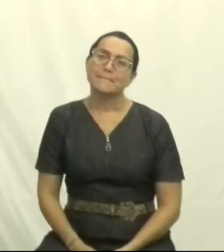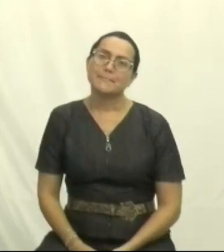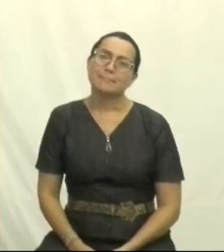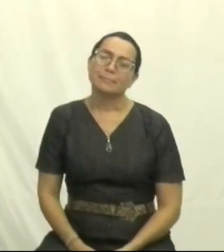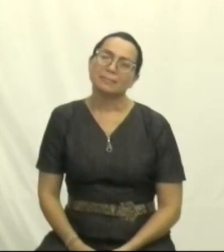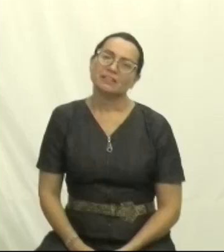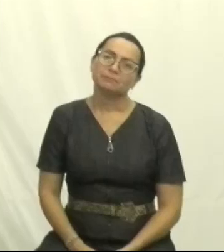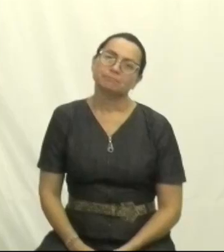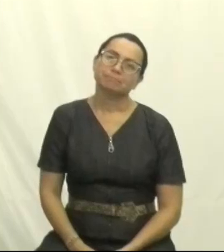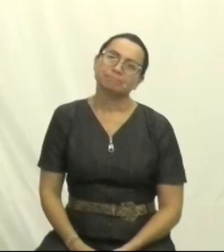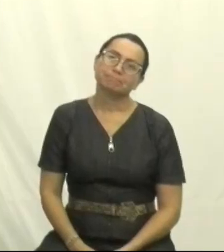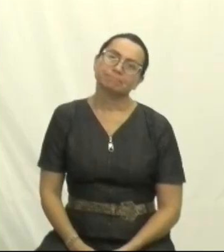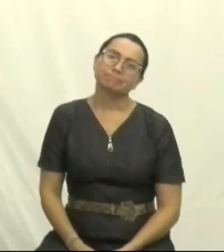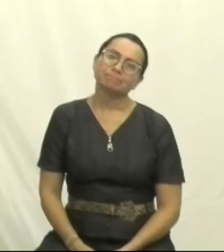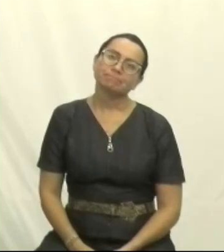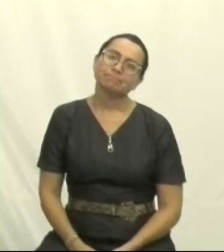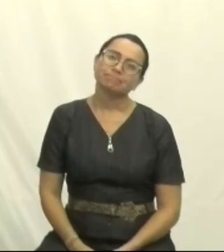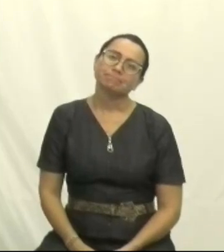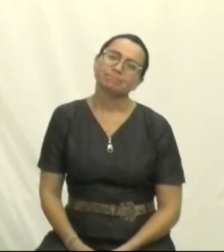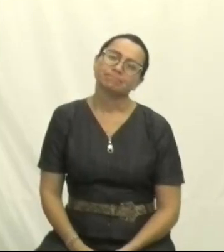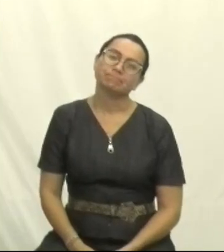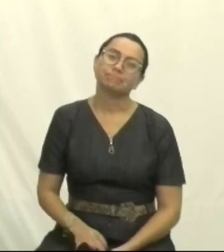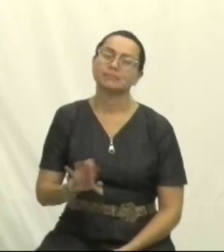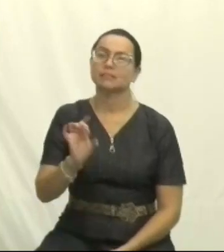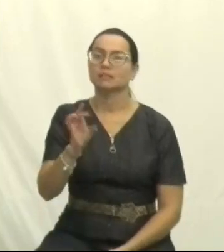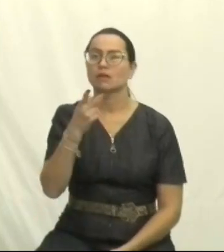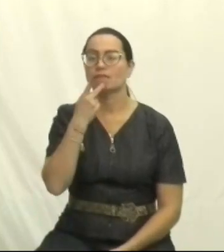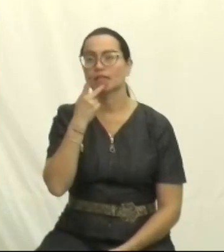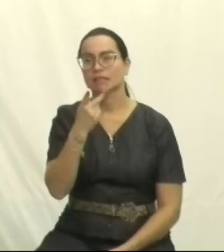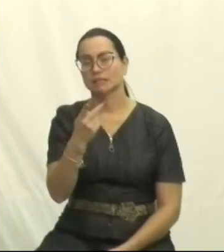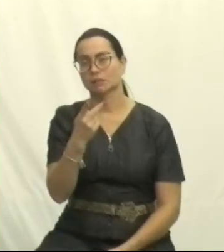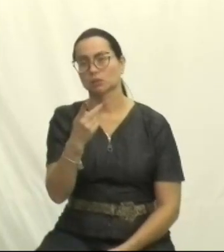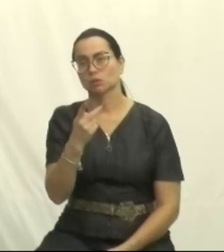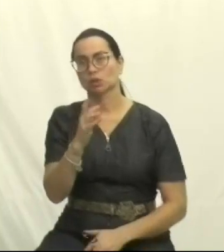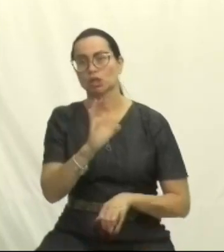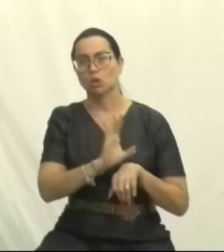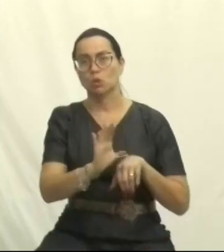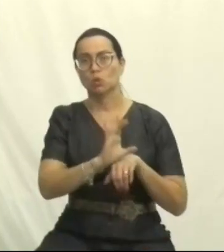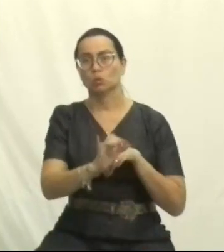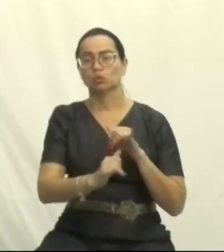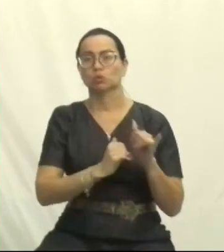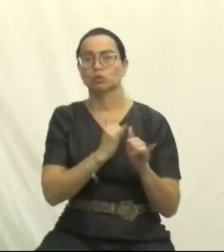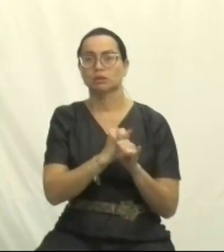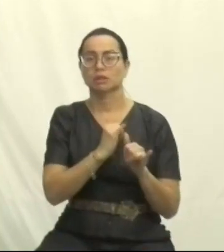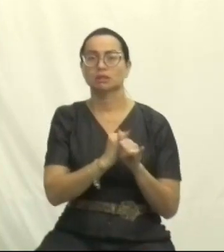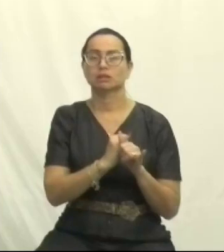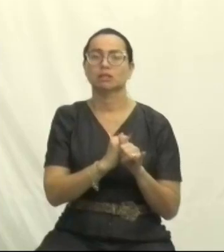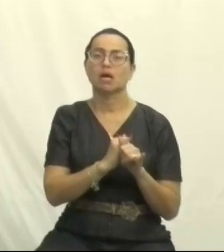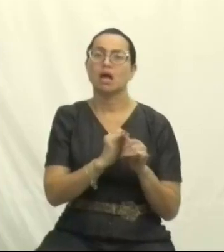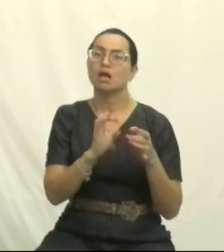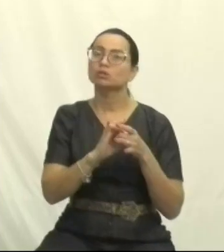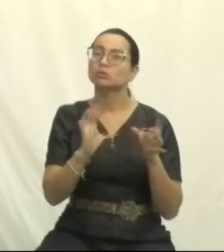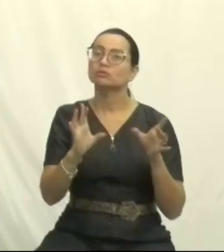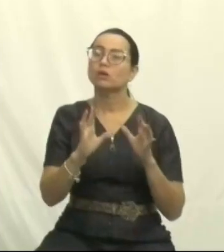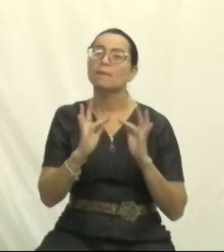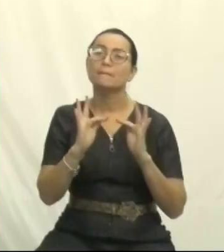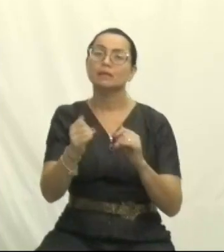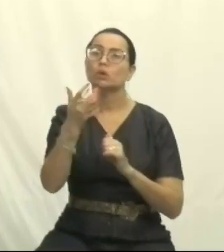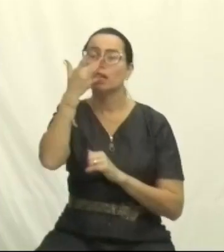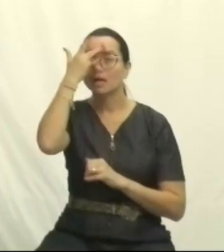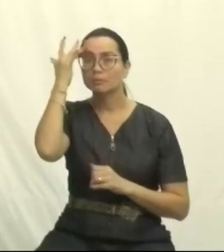Só citando o que o Major Fernandes falou, também esse curso online ele é disponível para todas as pessoas, não só para as